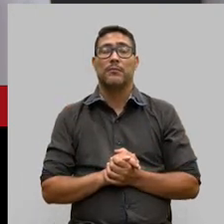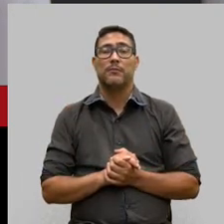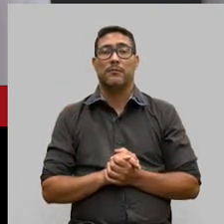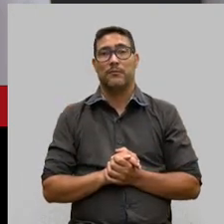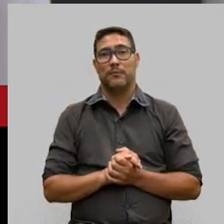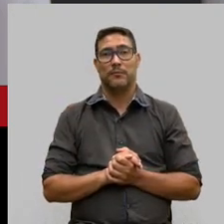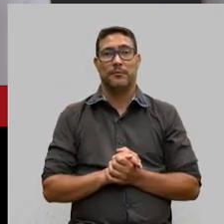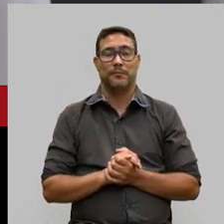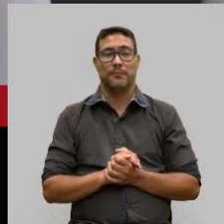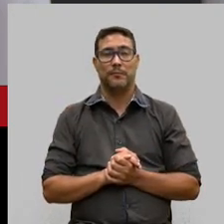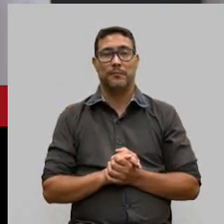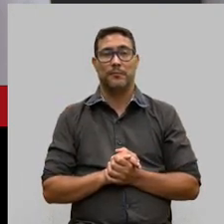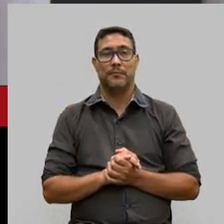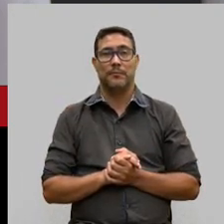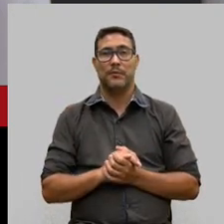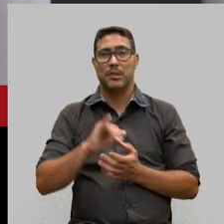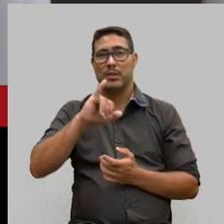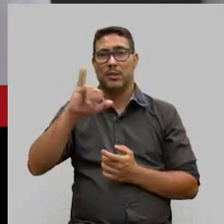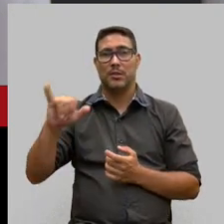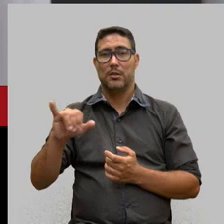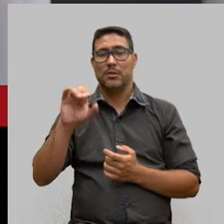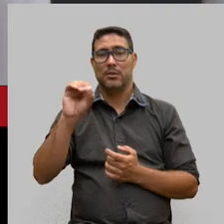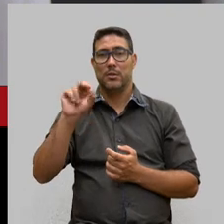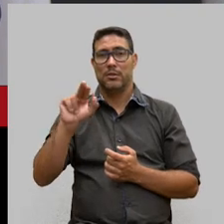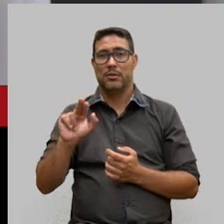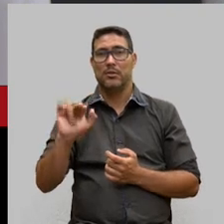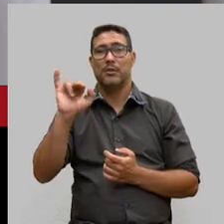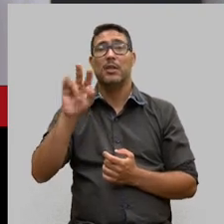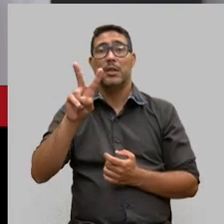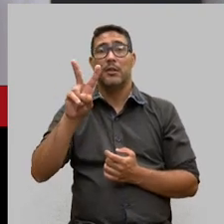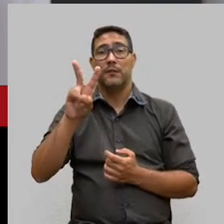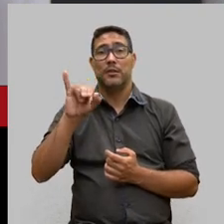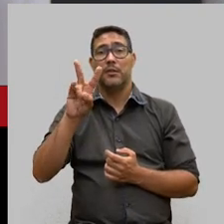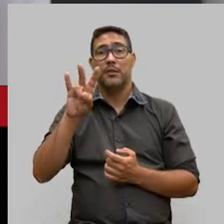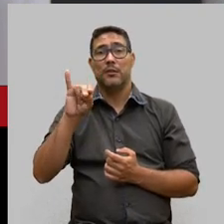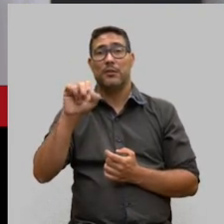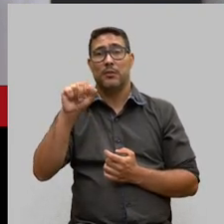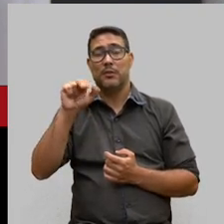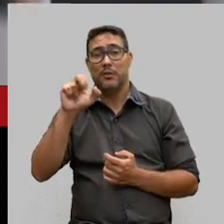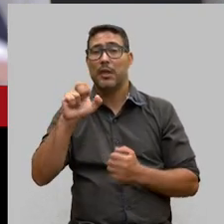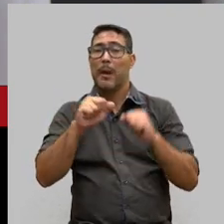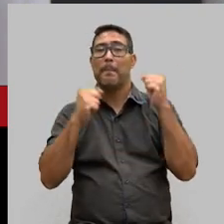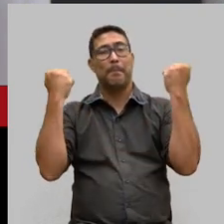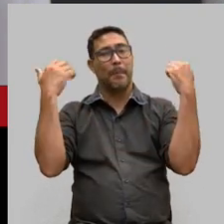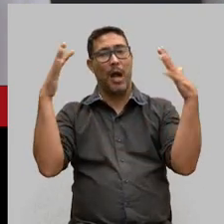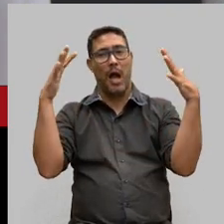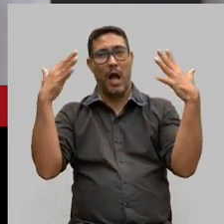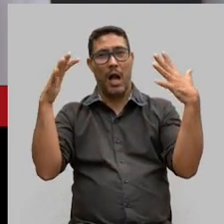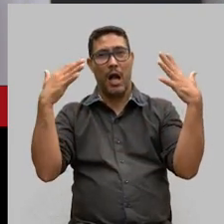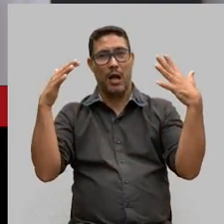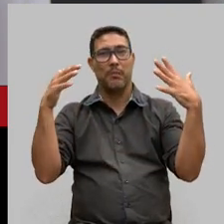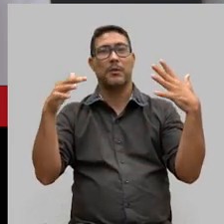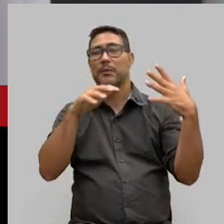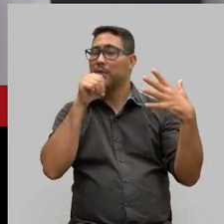hã de on a Viviane Palmas pra Viviane nossa mãe